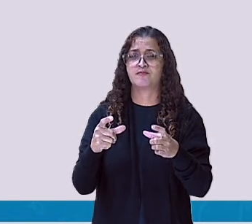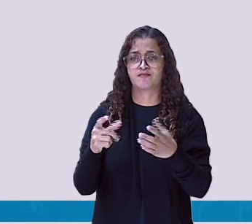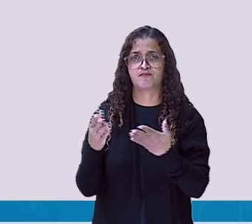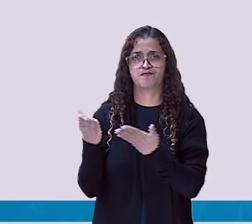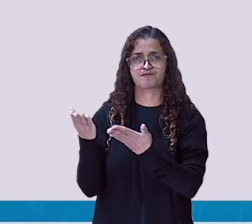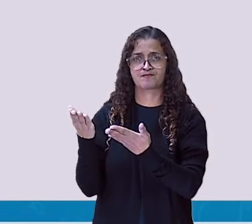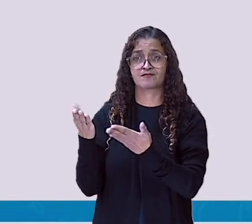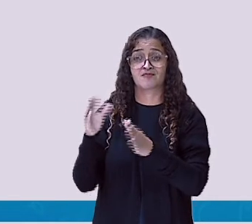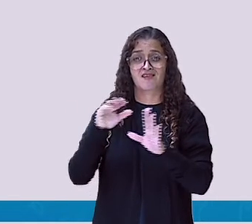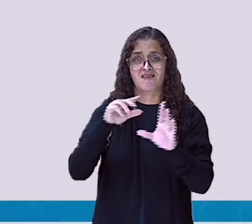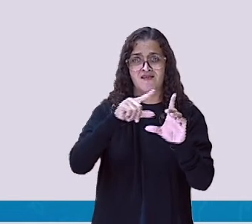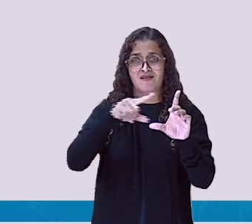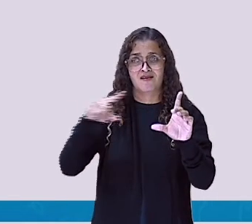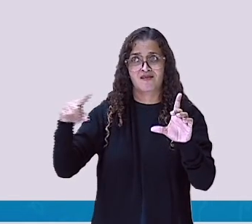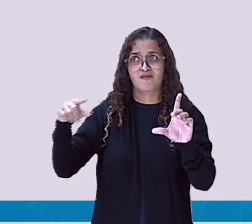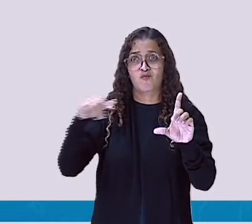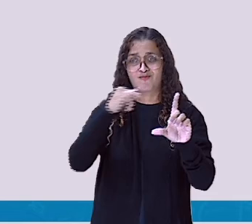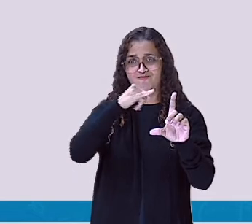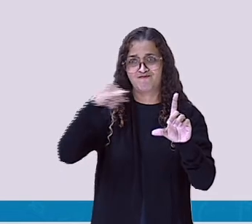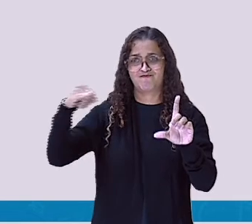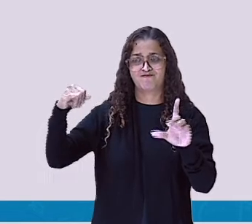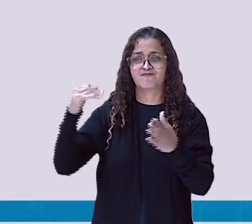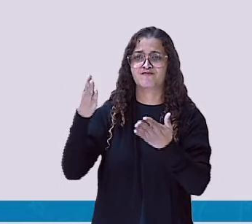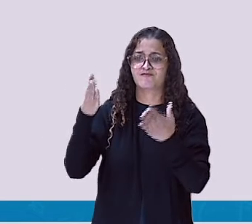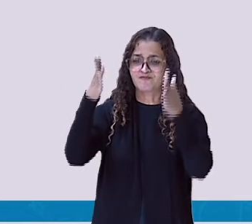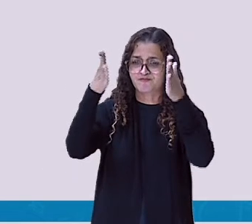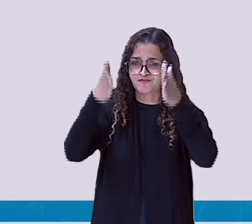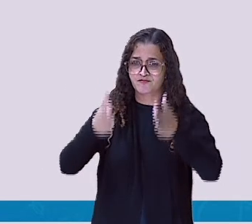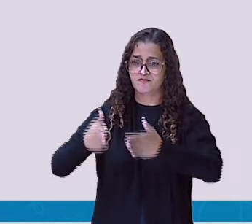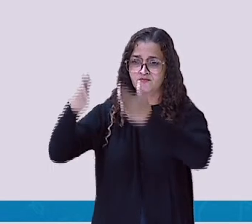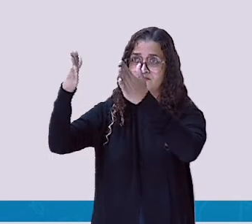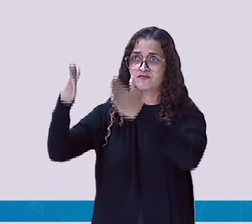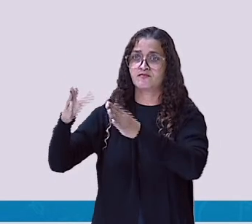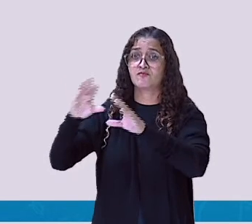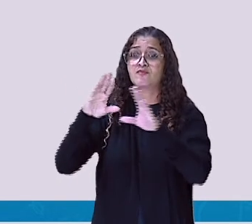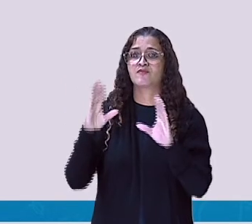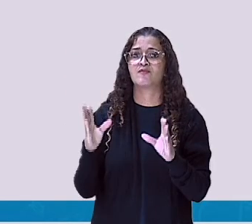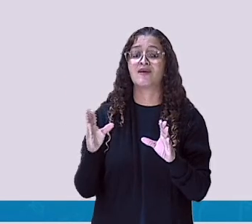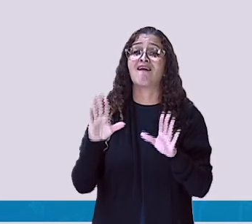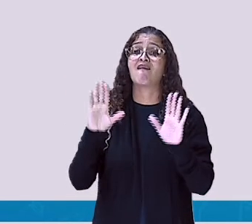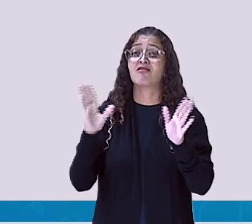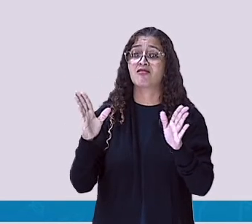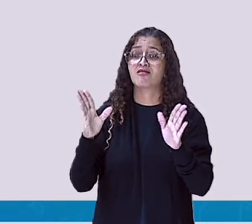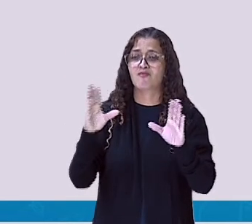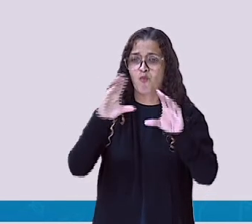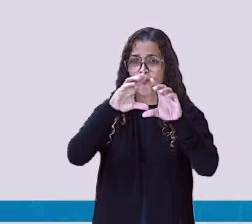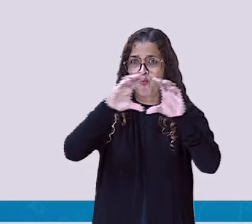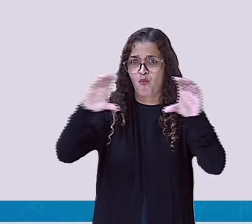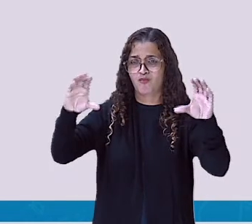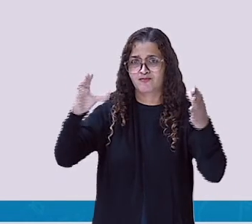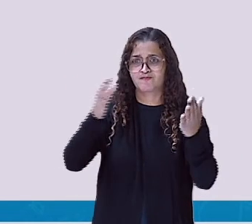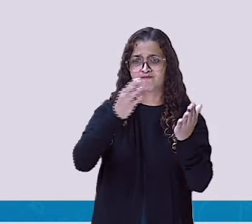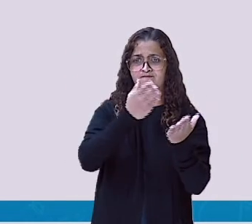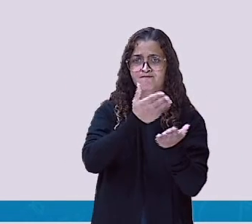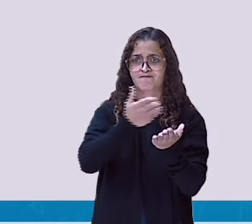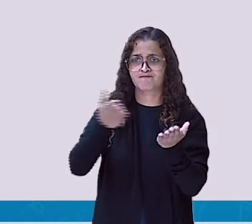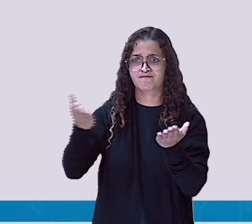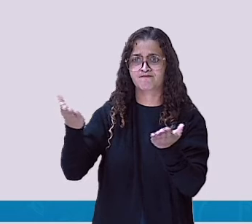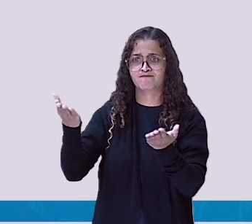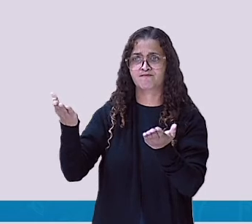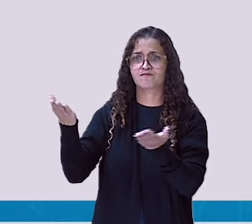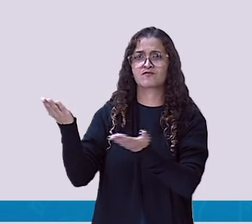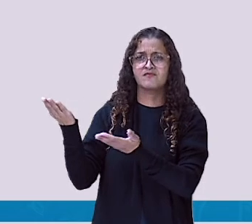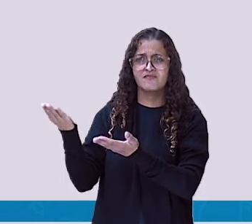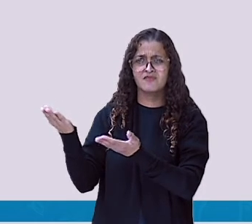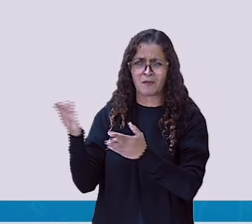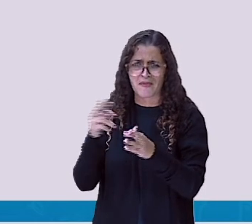olha, na horizontal. Então, este aqui é um gráfico de barras. Percebe que